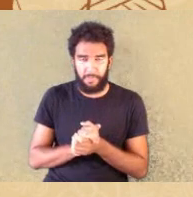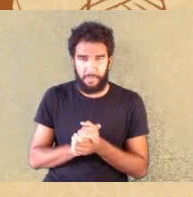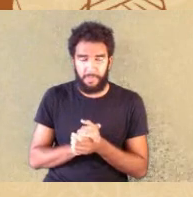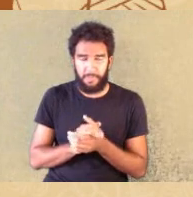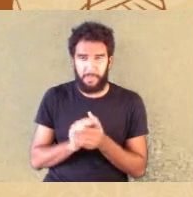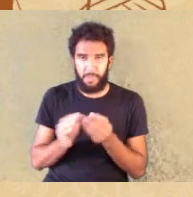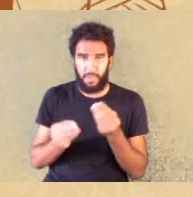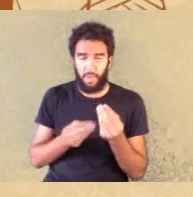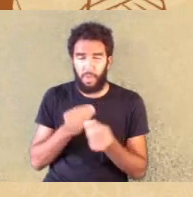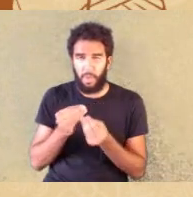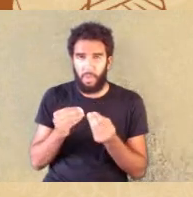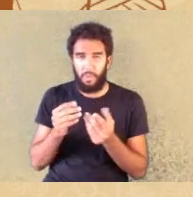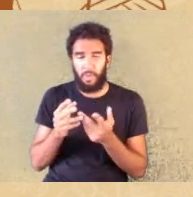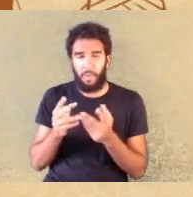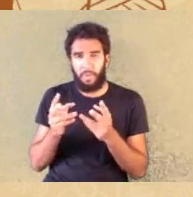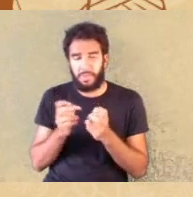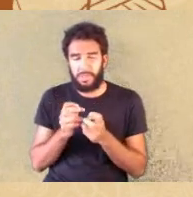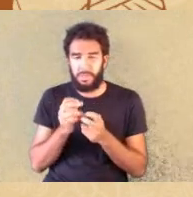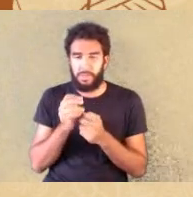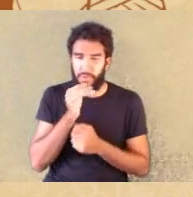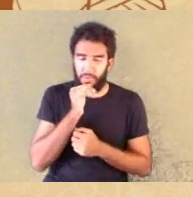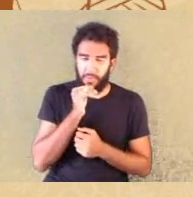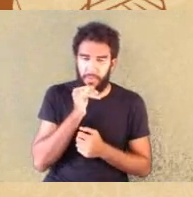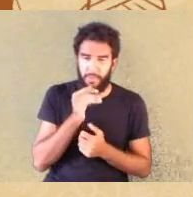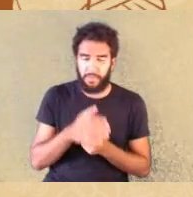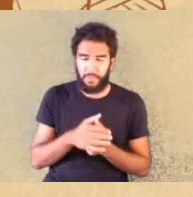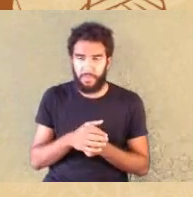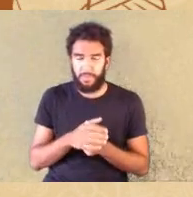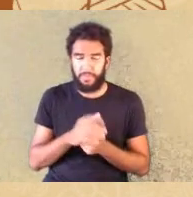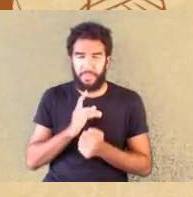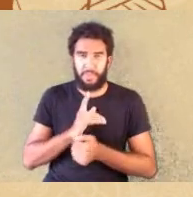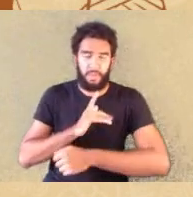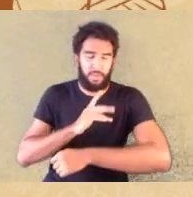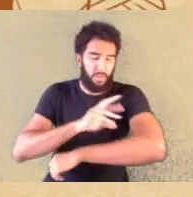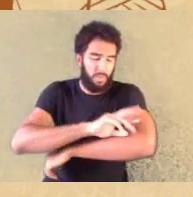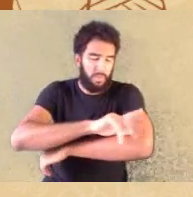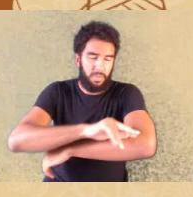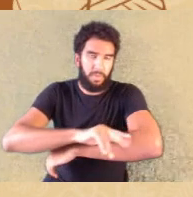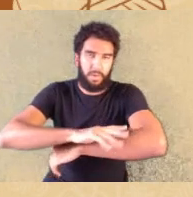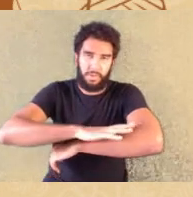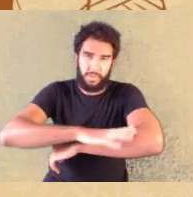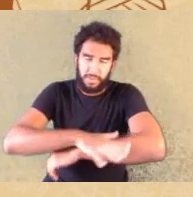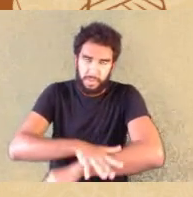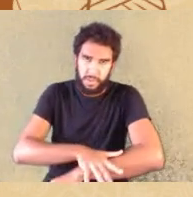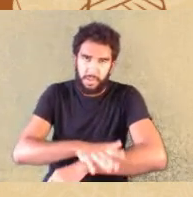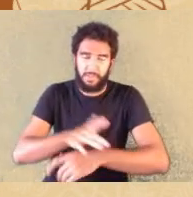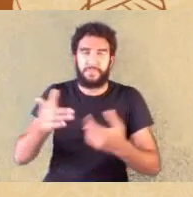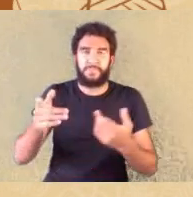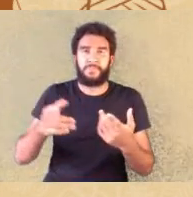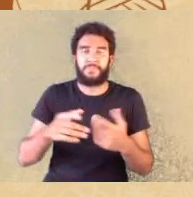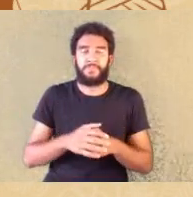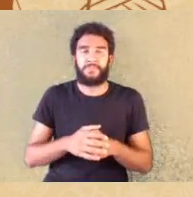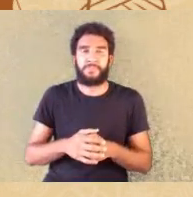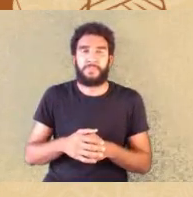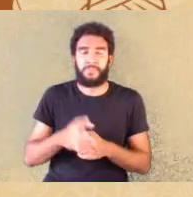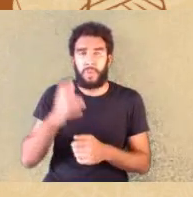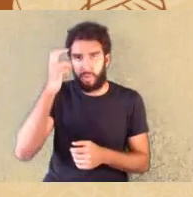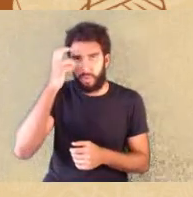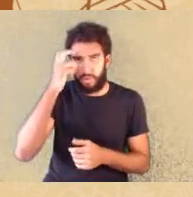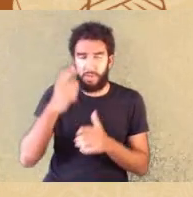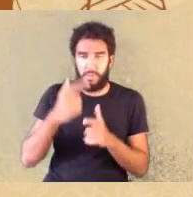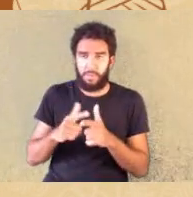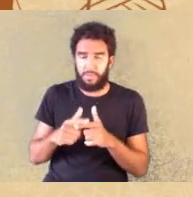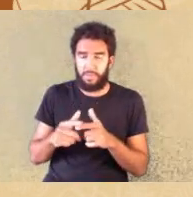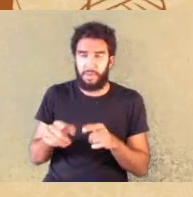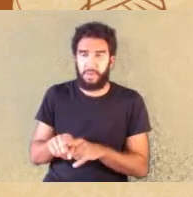se interseccionam, né, com a discriminação interpessoal, a discriminação estrutural, no impacto na